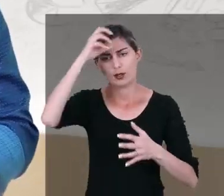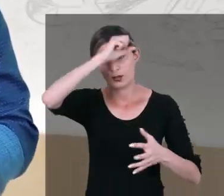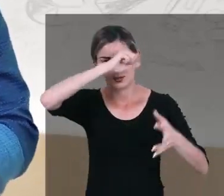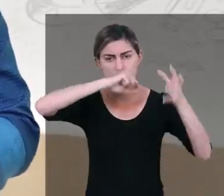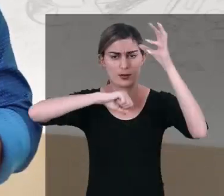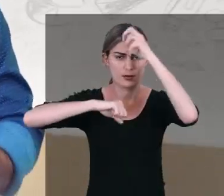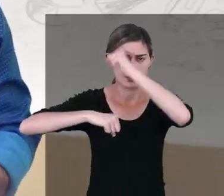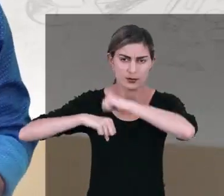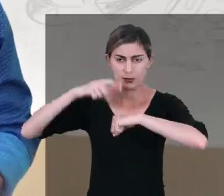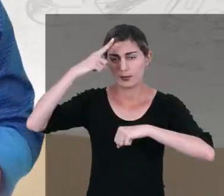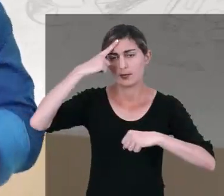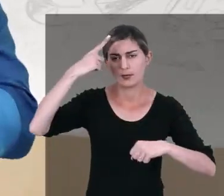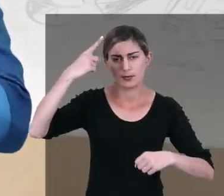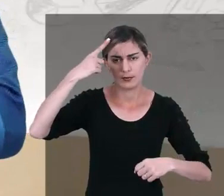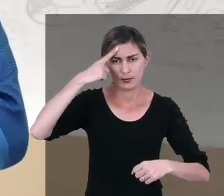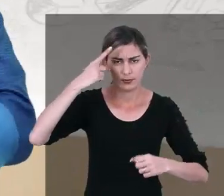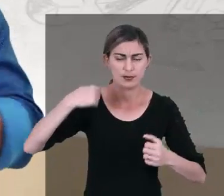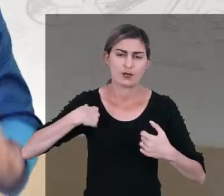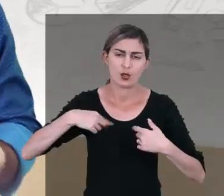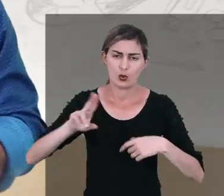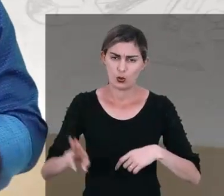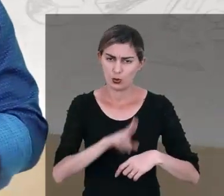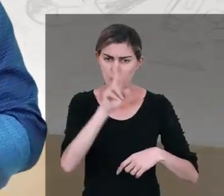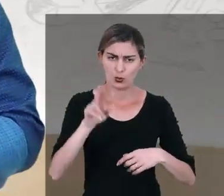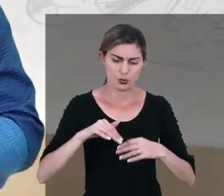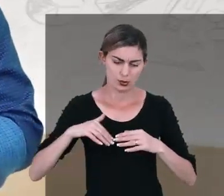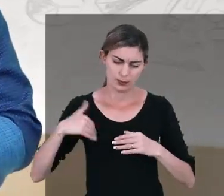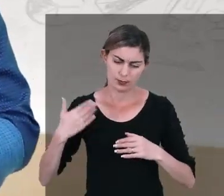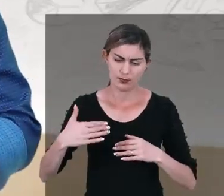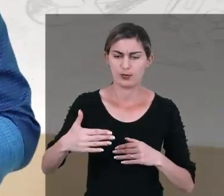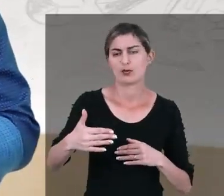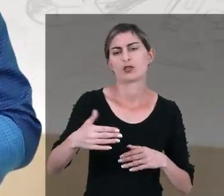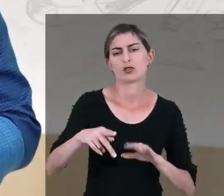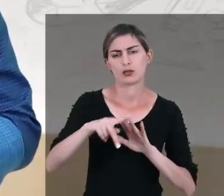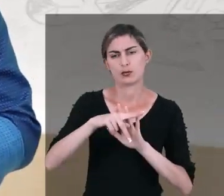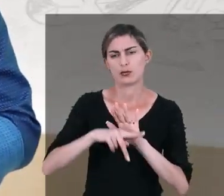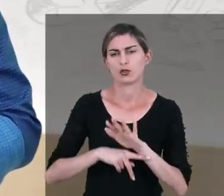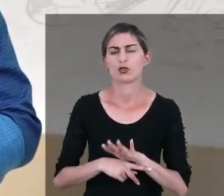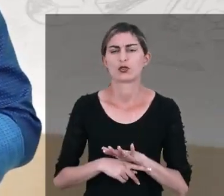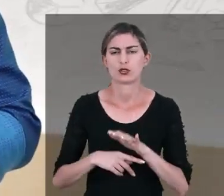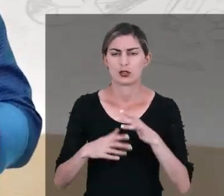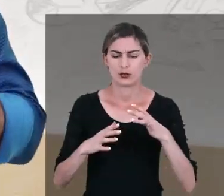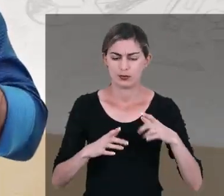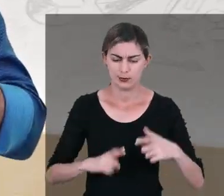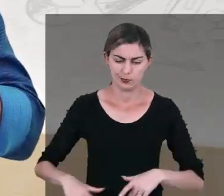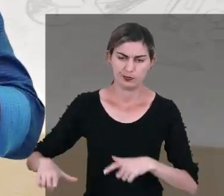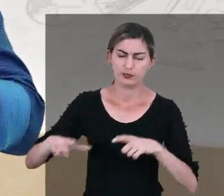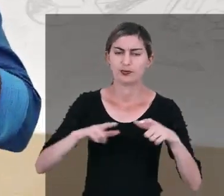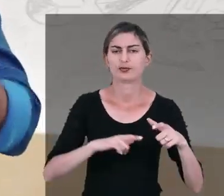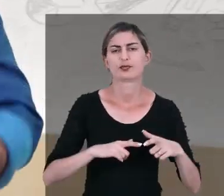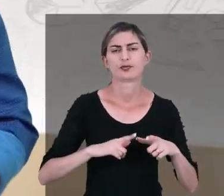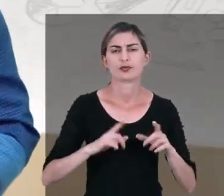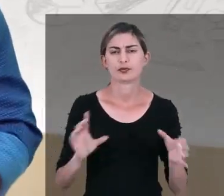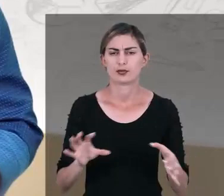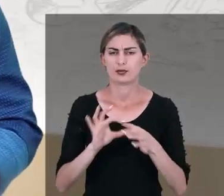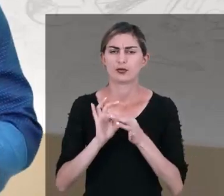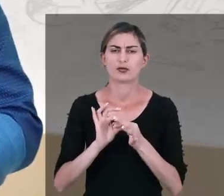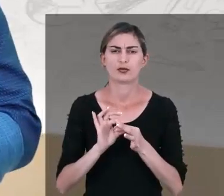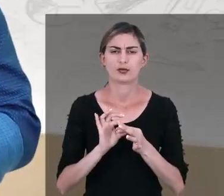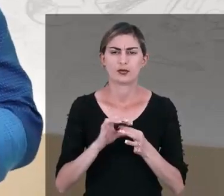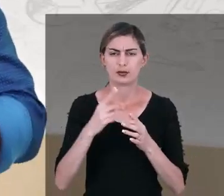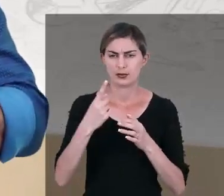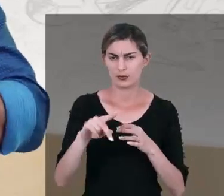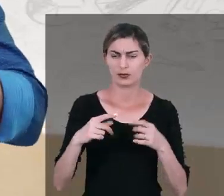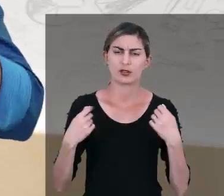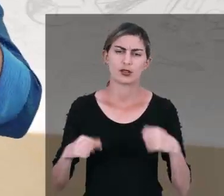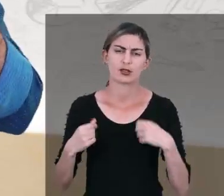aprender, nós devemos ter em mente e nós devemos utilizar no processo do projeto de ambientação, né? Associado a isso,